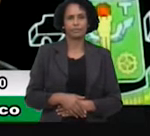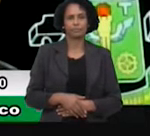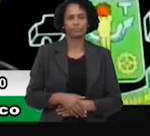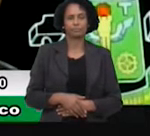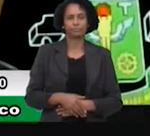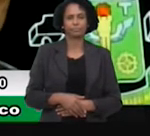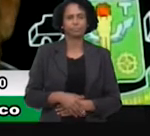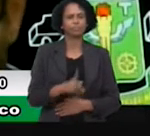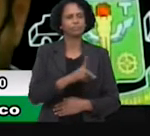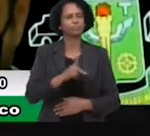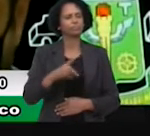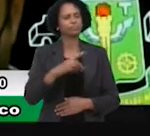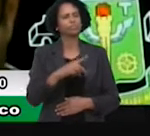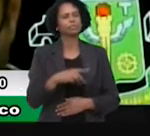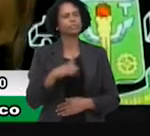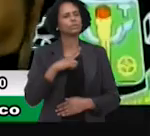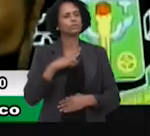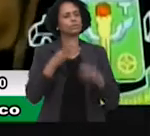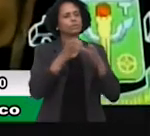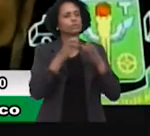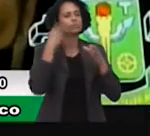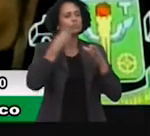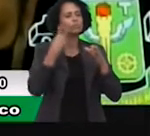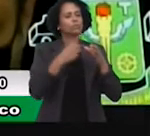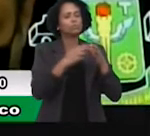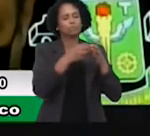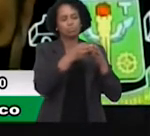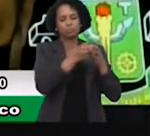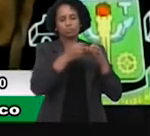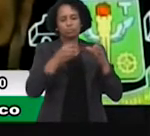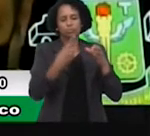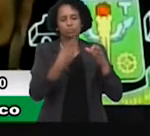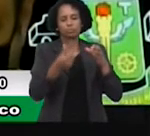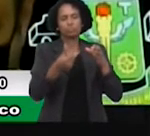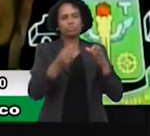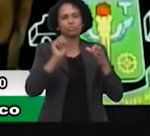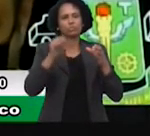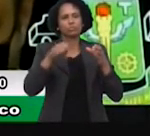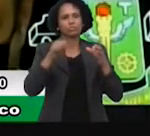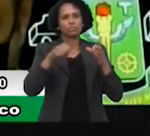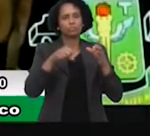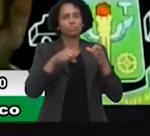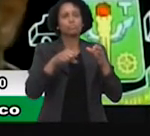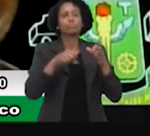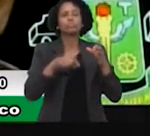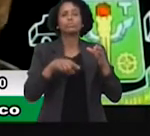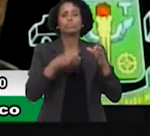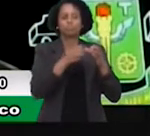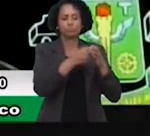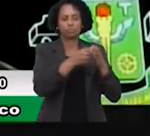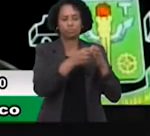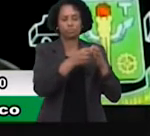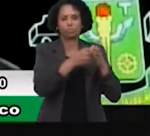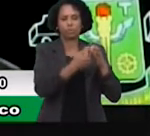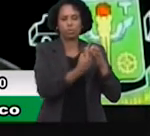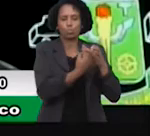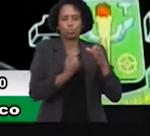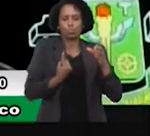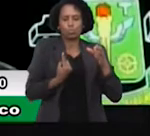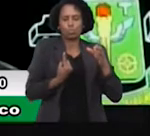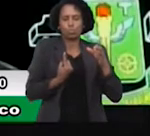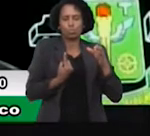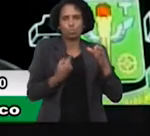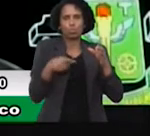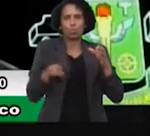Senhor presidente, 16 vereadores votaram sim ao presente projeto. E tivemos um voto contrário, não.